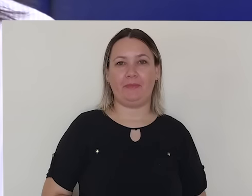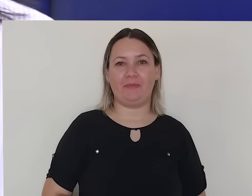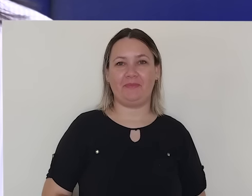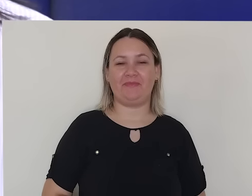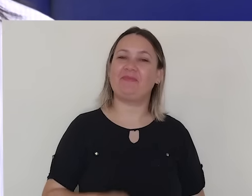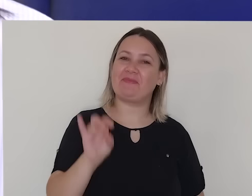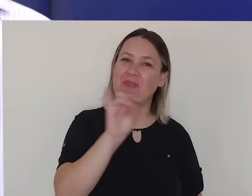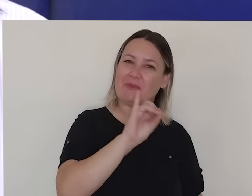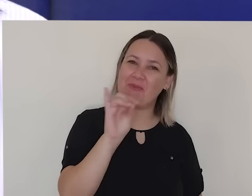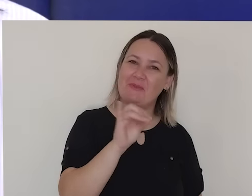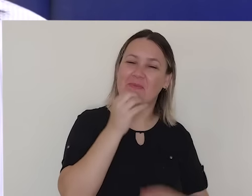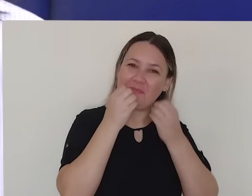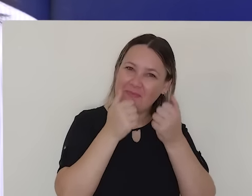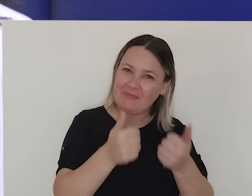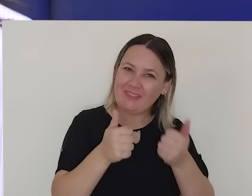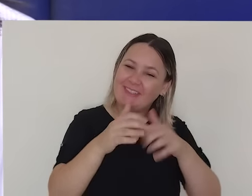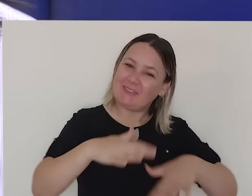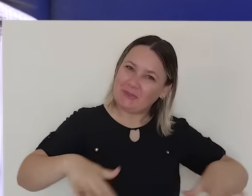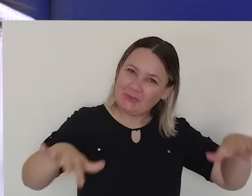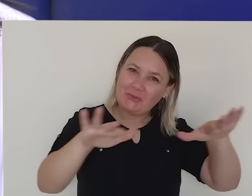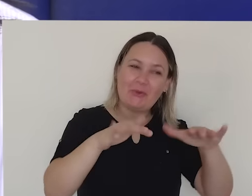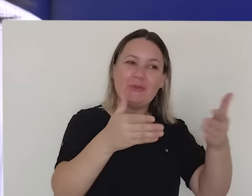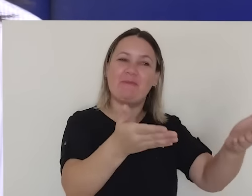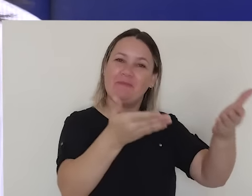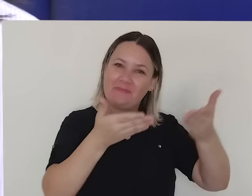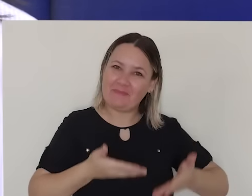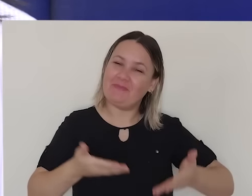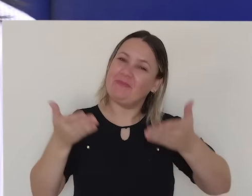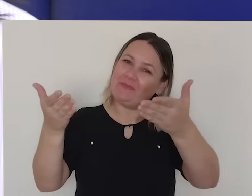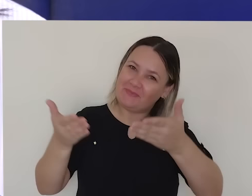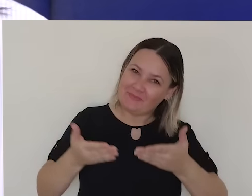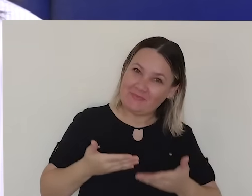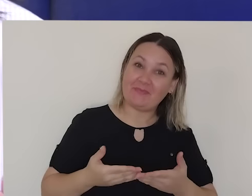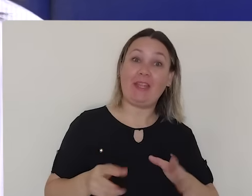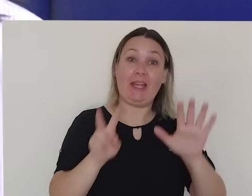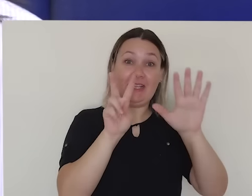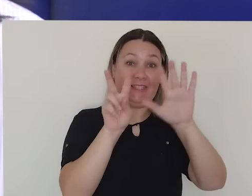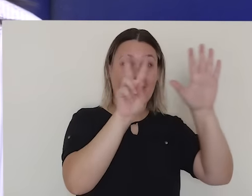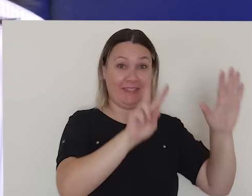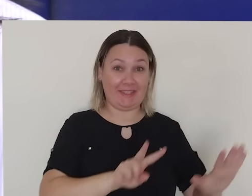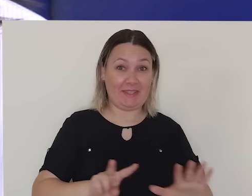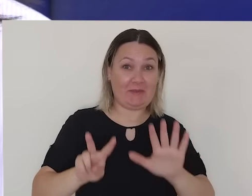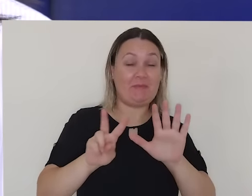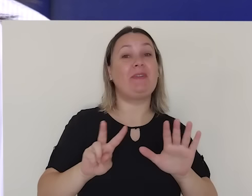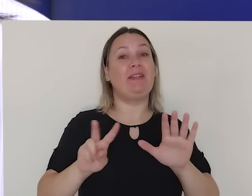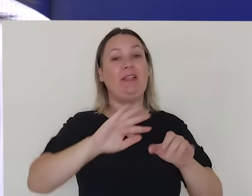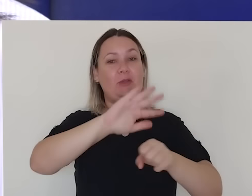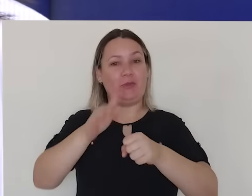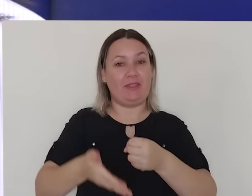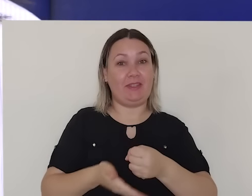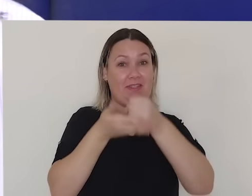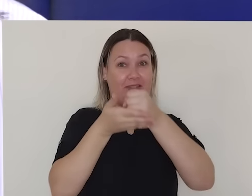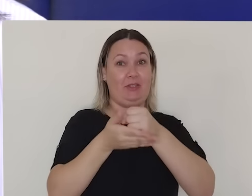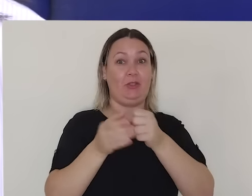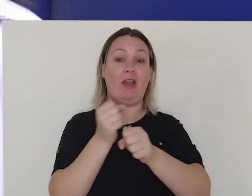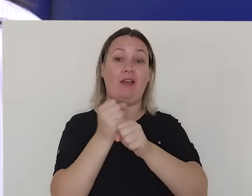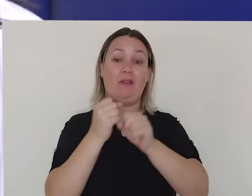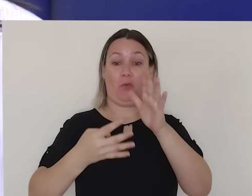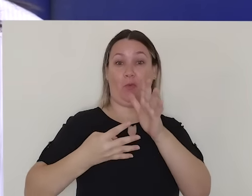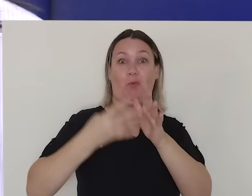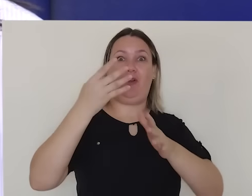Olá pessoal tudo bem sejam todos muito bem-vindos e bem-vindas à nossa quarta Edição da semana da sustentabilidade é uma